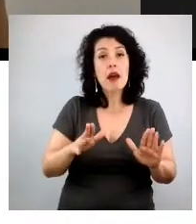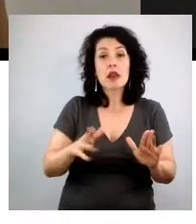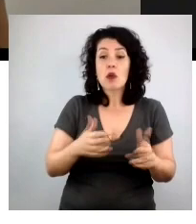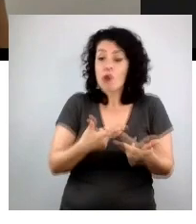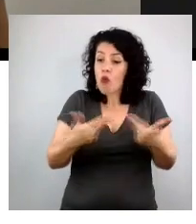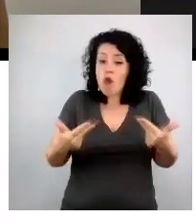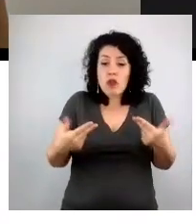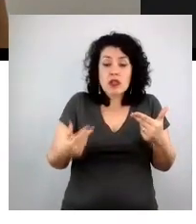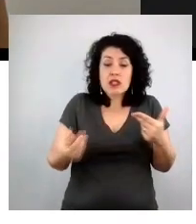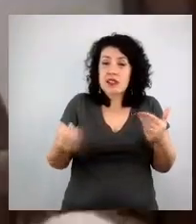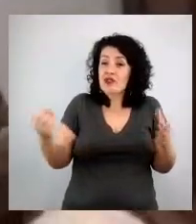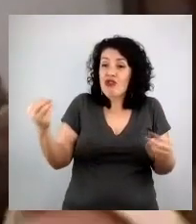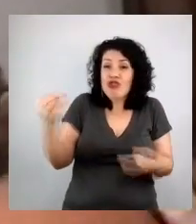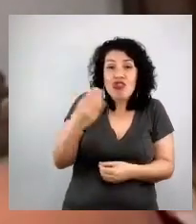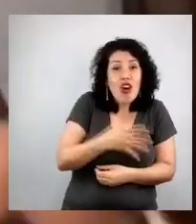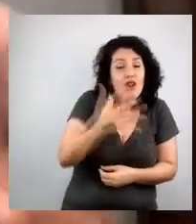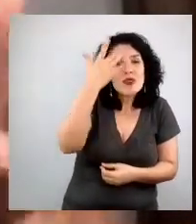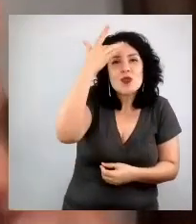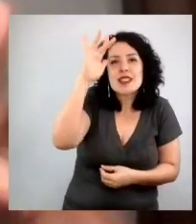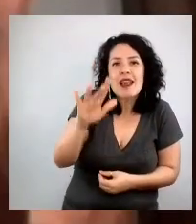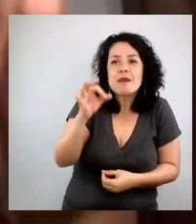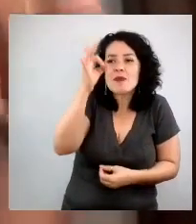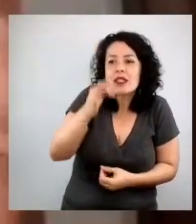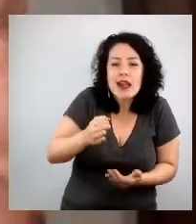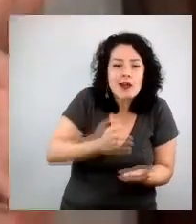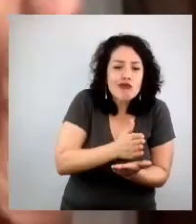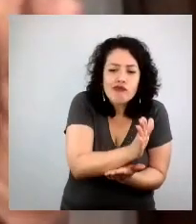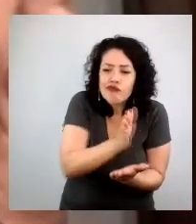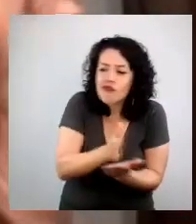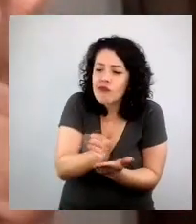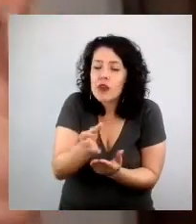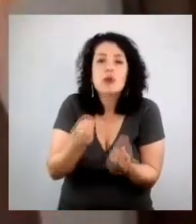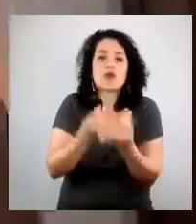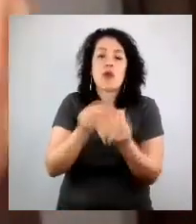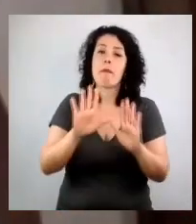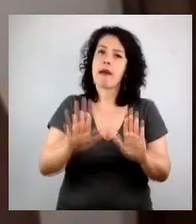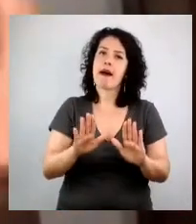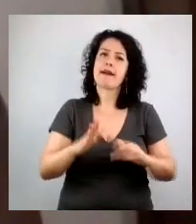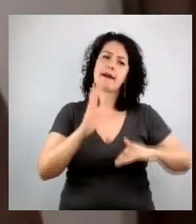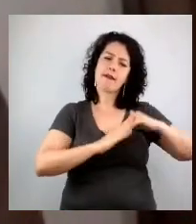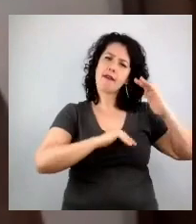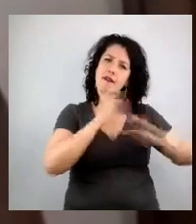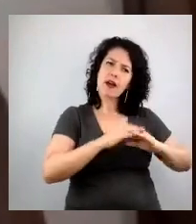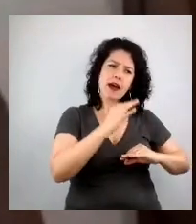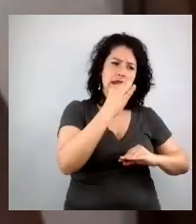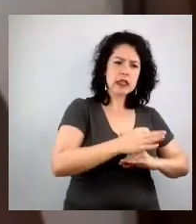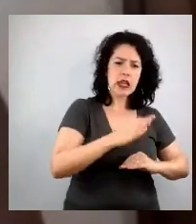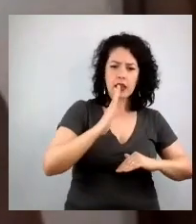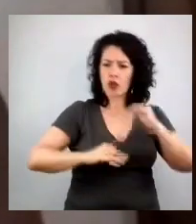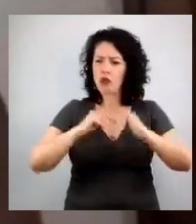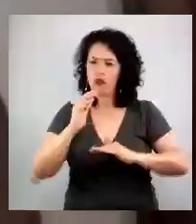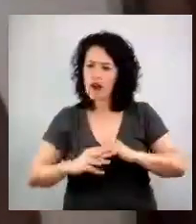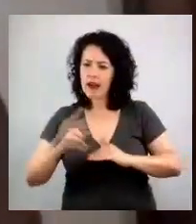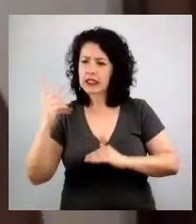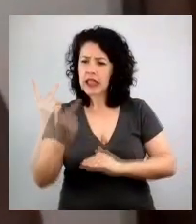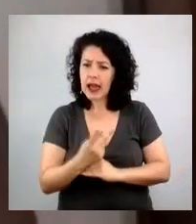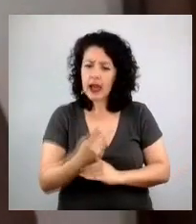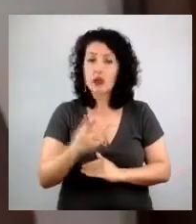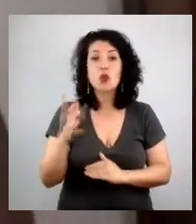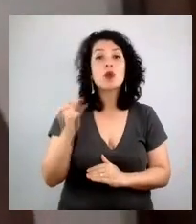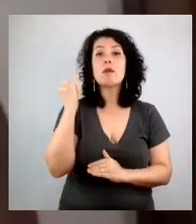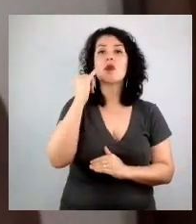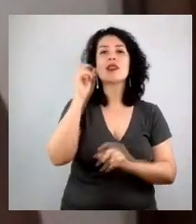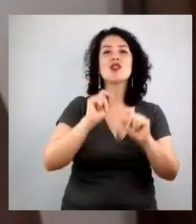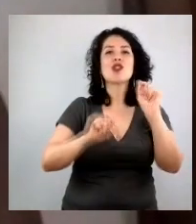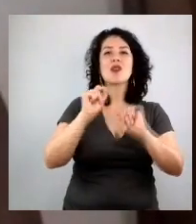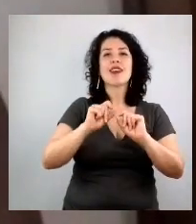caminhos, mas fazendo, errando, acertando, o importante é fazer. A gente está vivendo um tempo tão primoroso